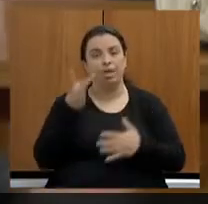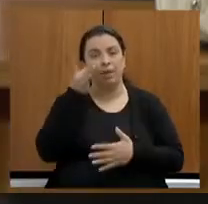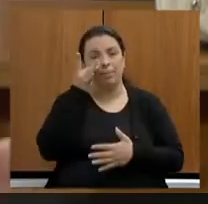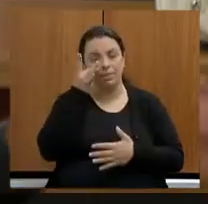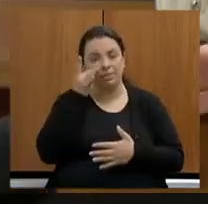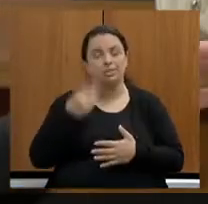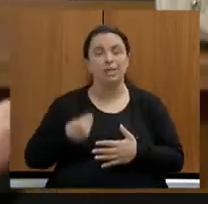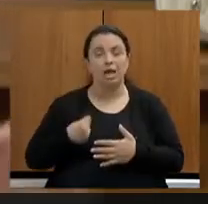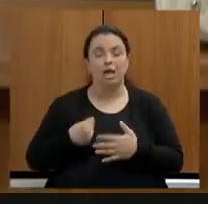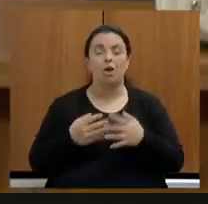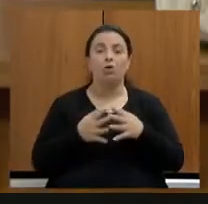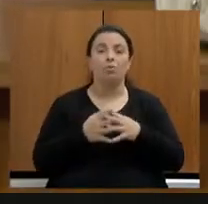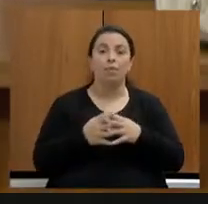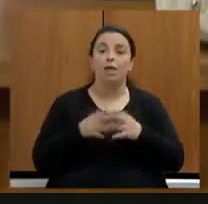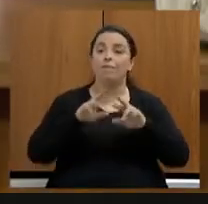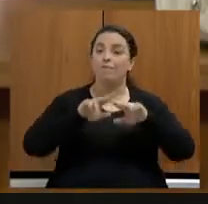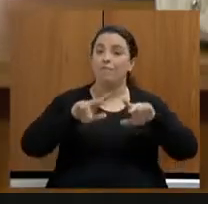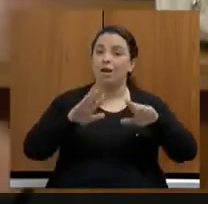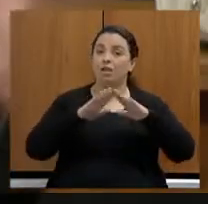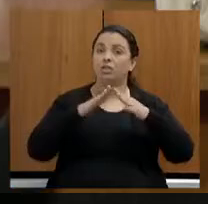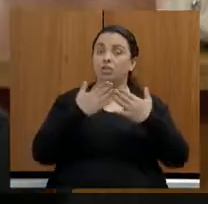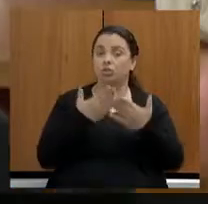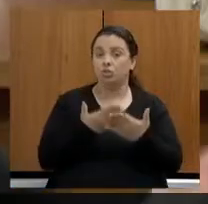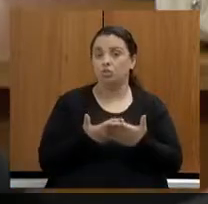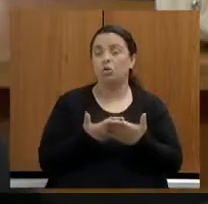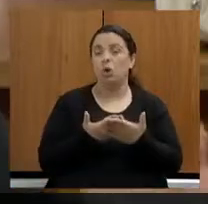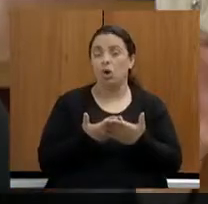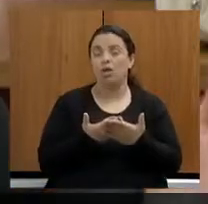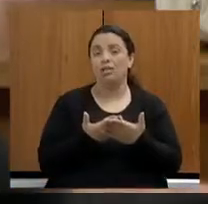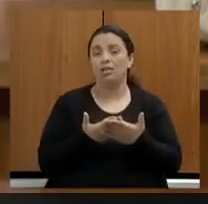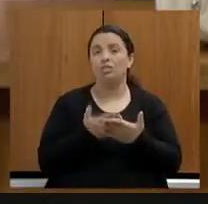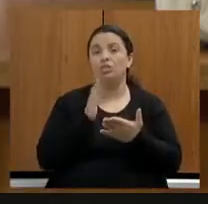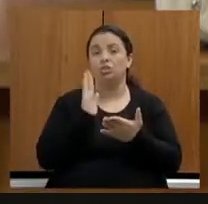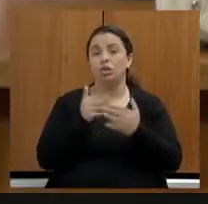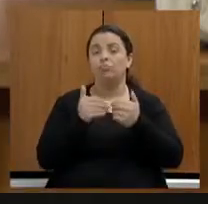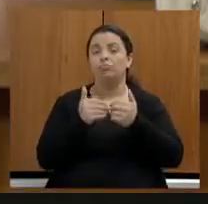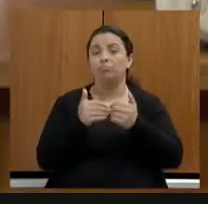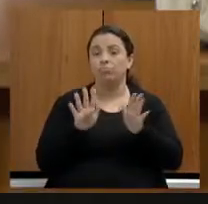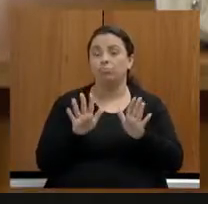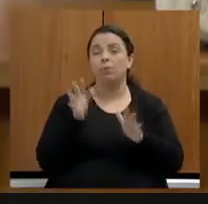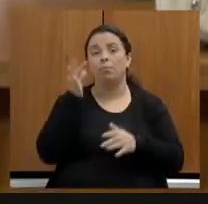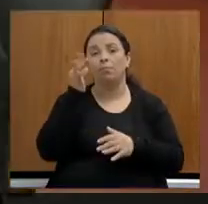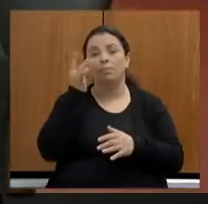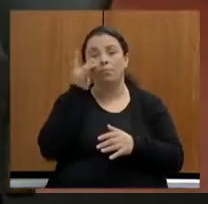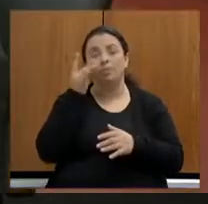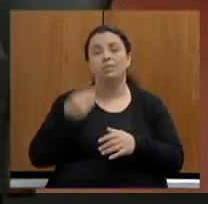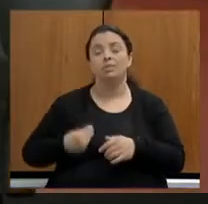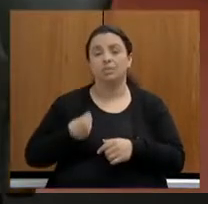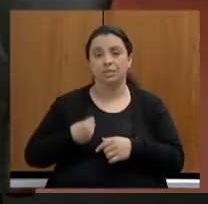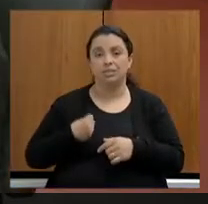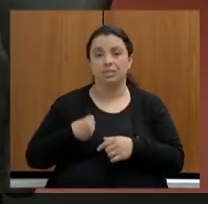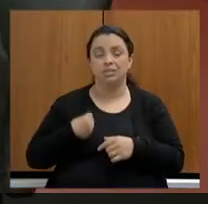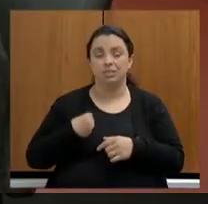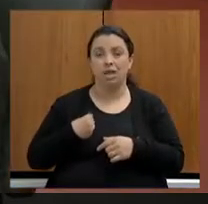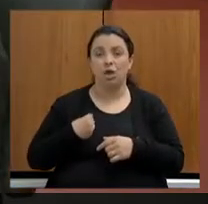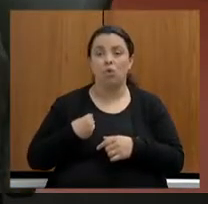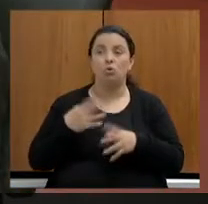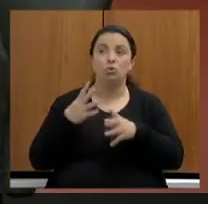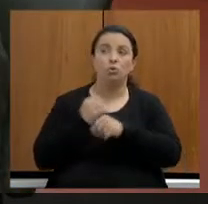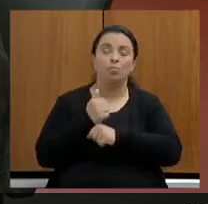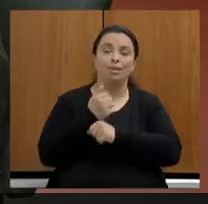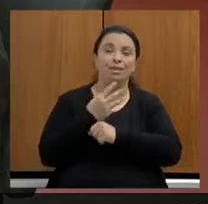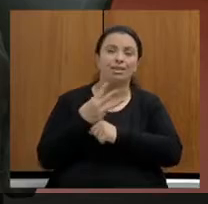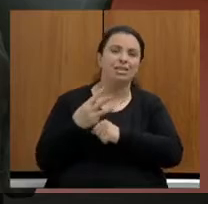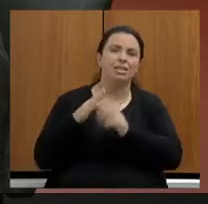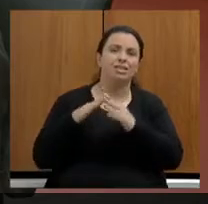dezenas de escolas no nosso estado mas já retornar retomaram as atividades 13 dessas escolas né são foram